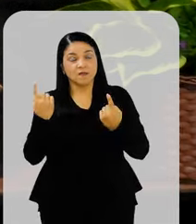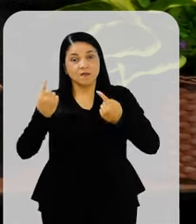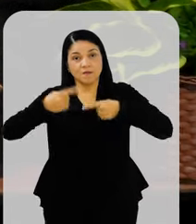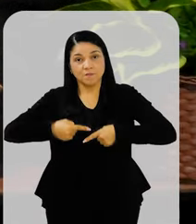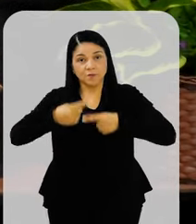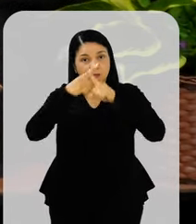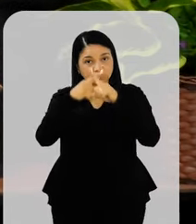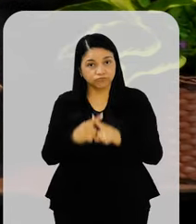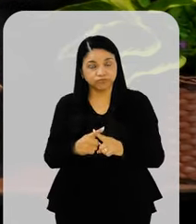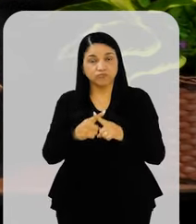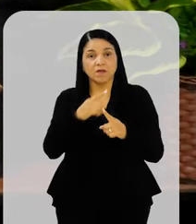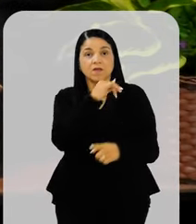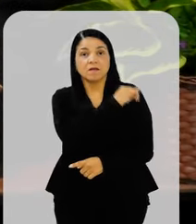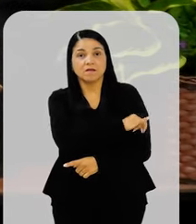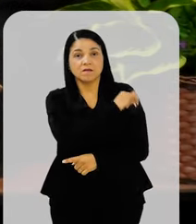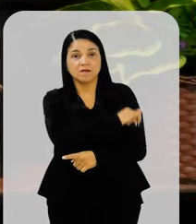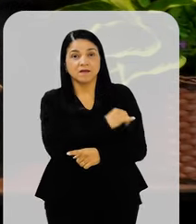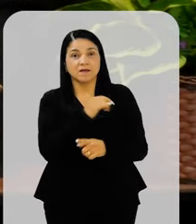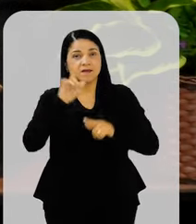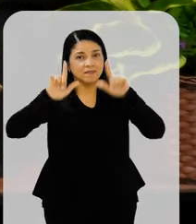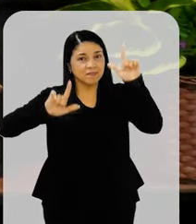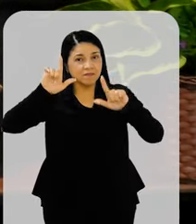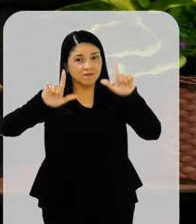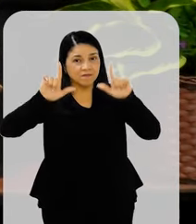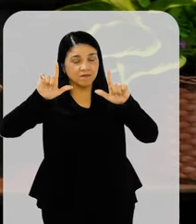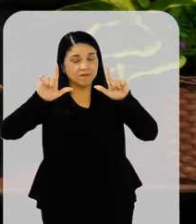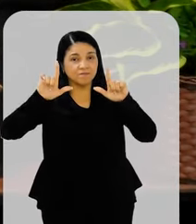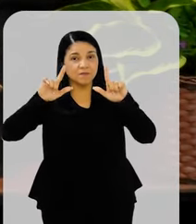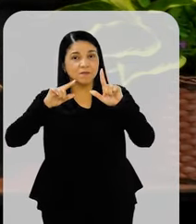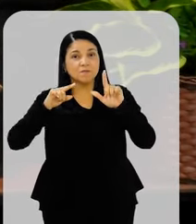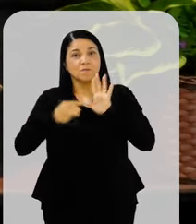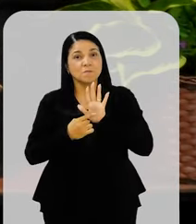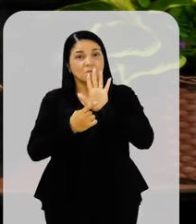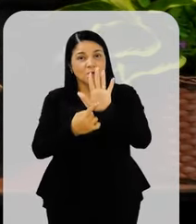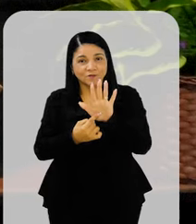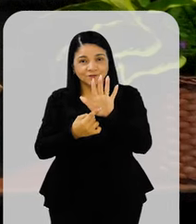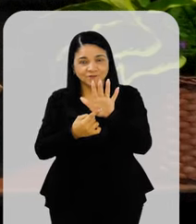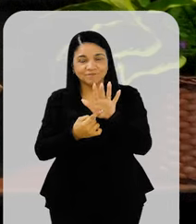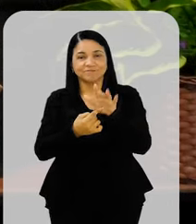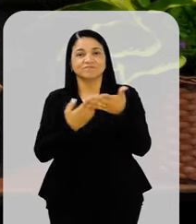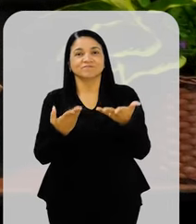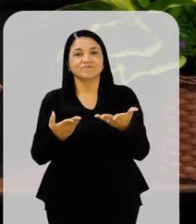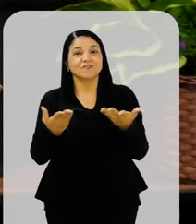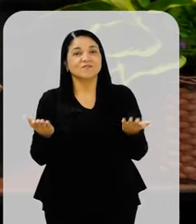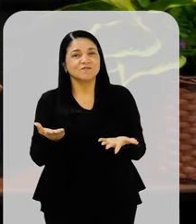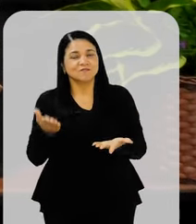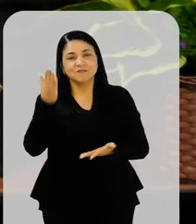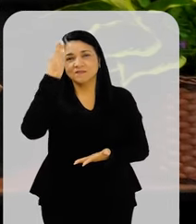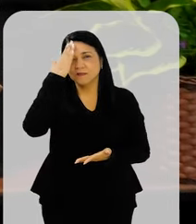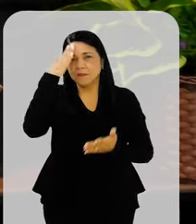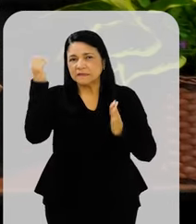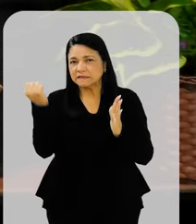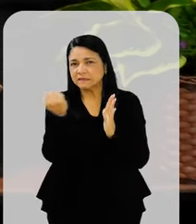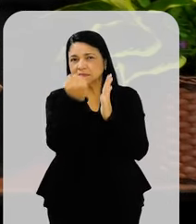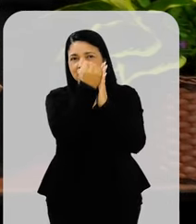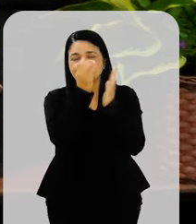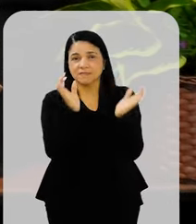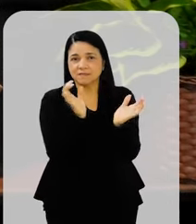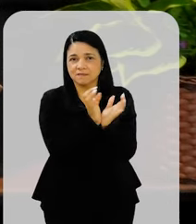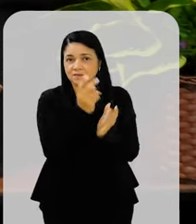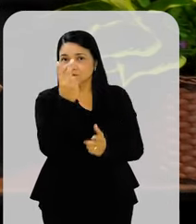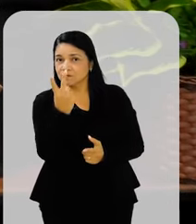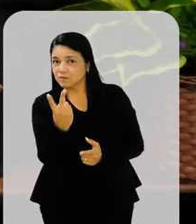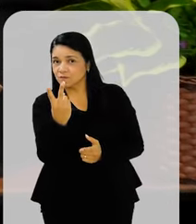Carioca. Os jogos que a TV Alerj tem transmitido. Vamos saber os destaques da Série A2,